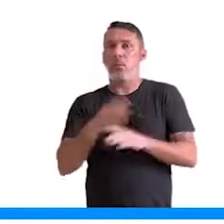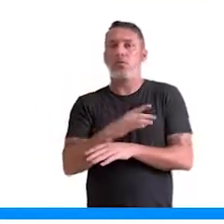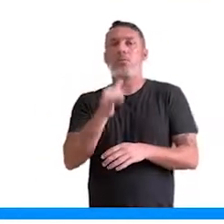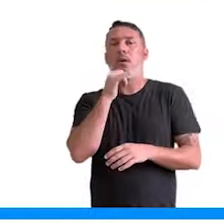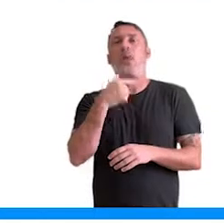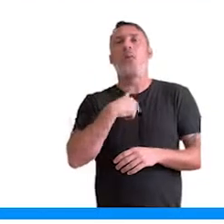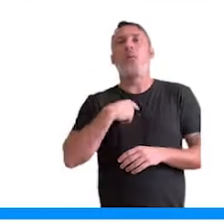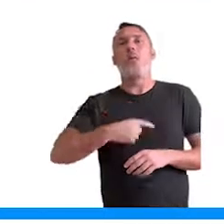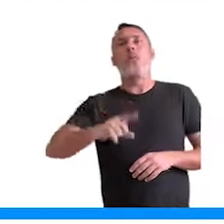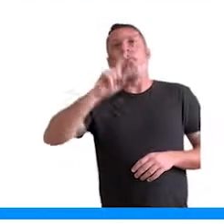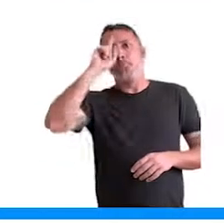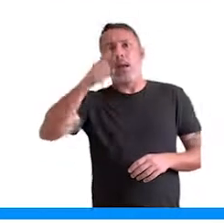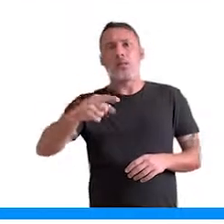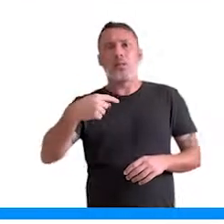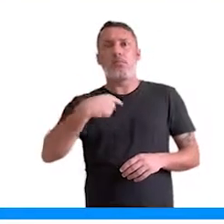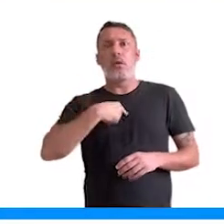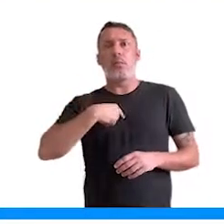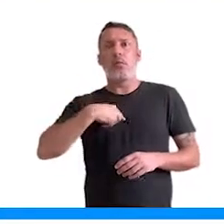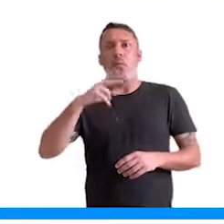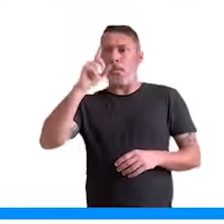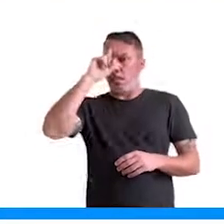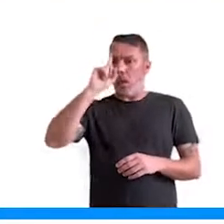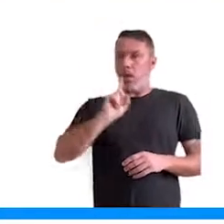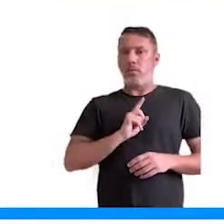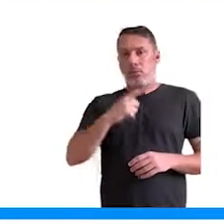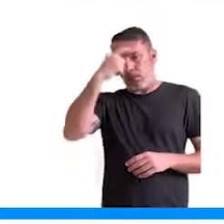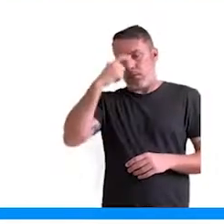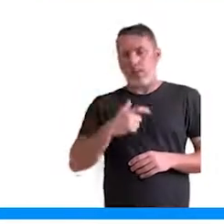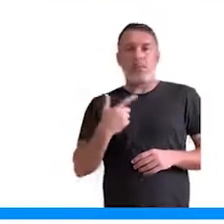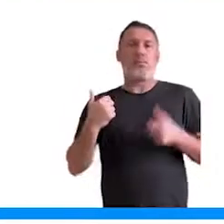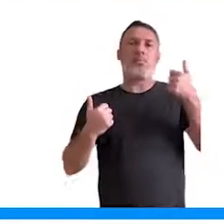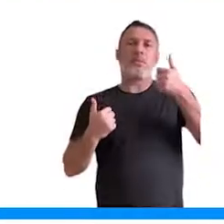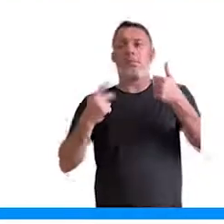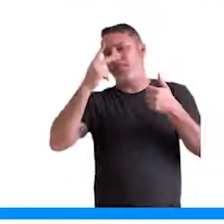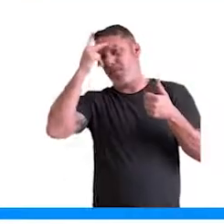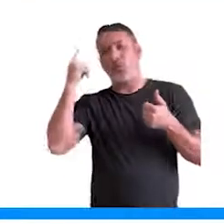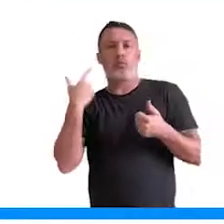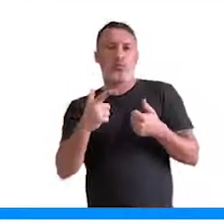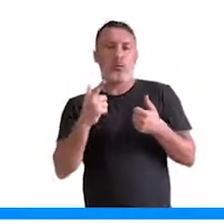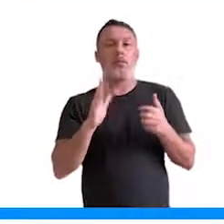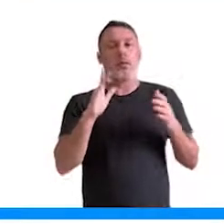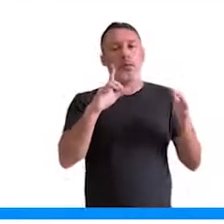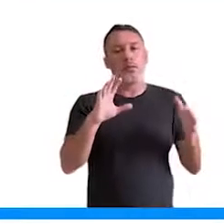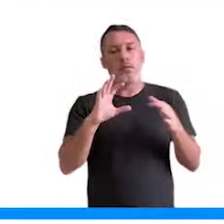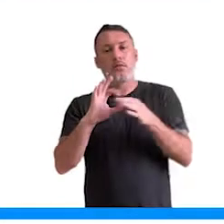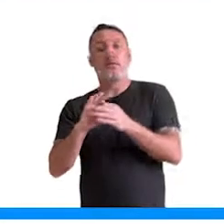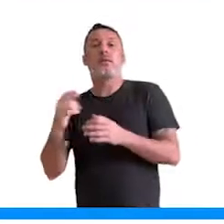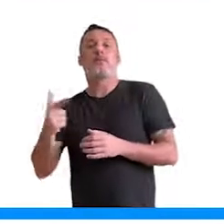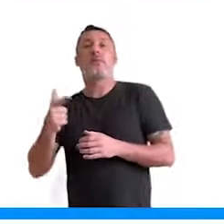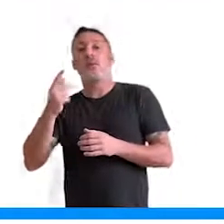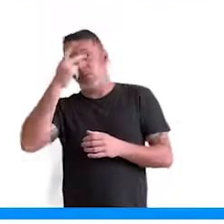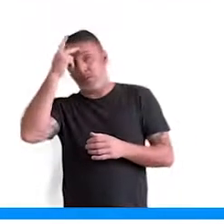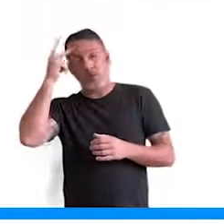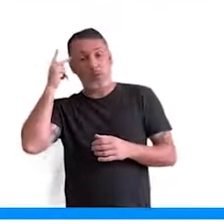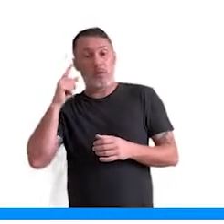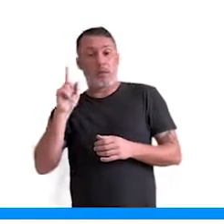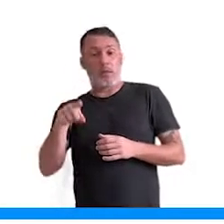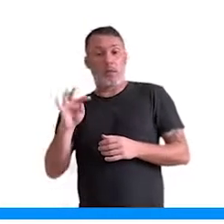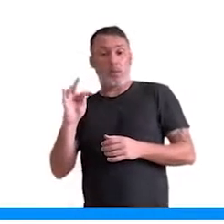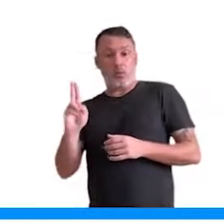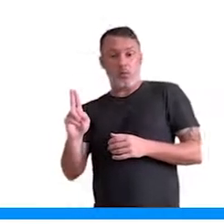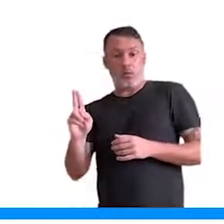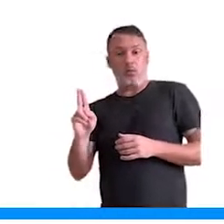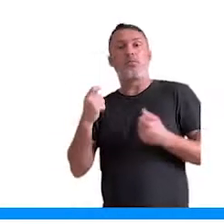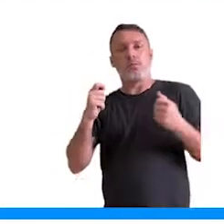pode dar uma ordem a você mesmo, né? Então, não existe primeira pessoa. Mas, para você formar a segunda pessoa, que é